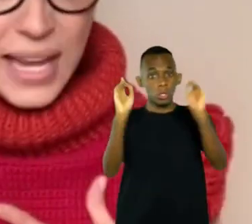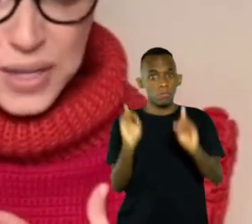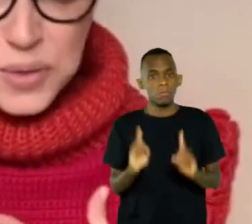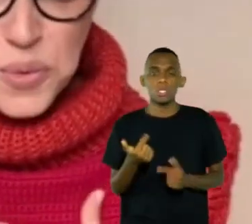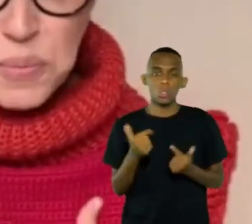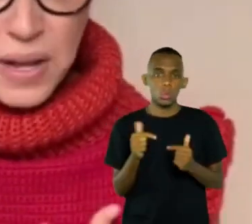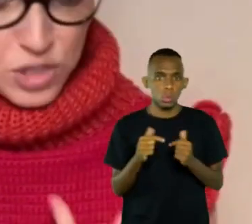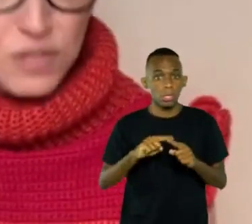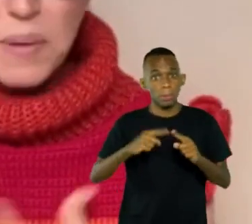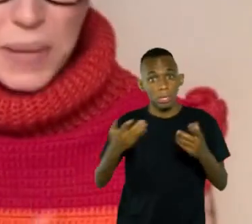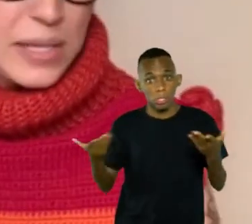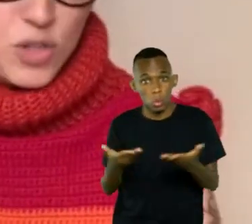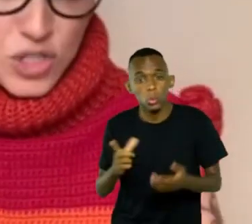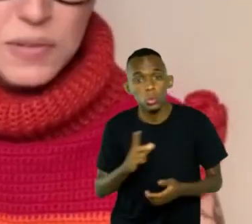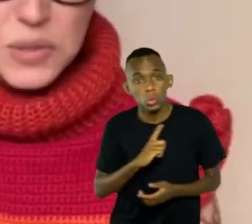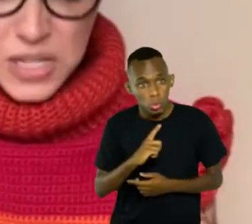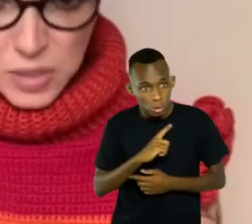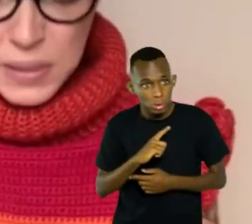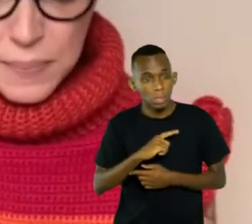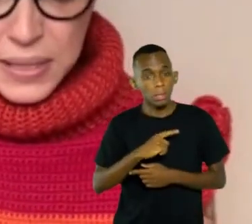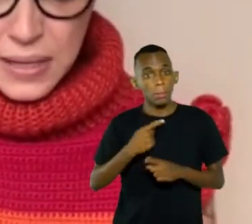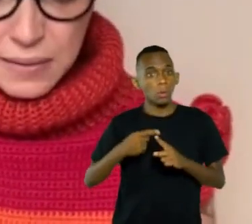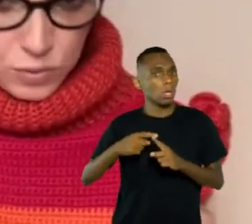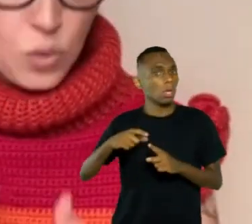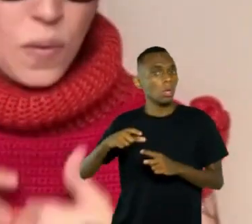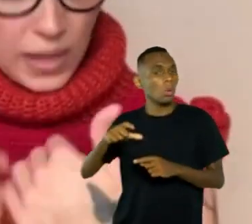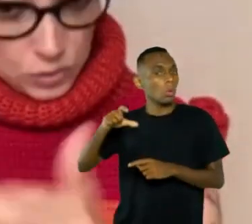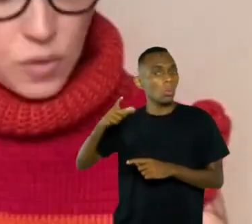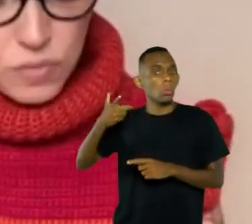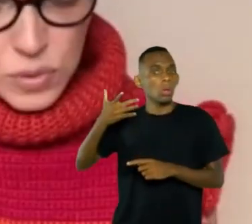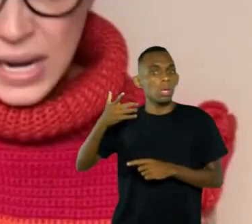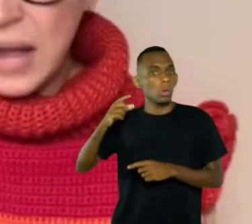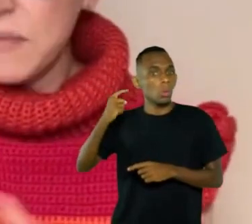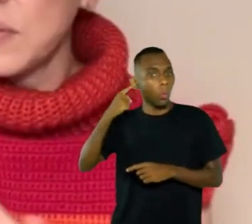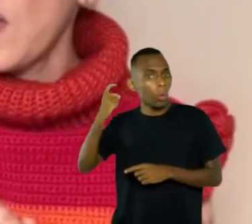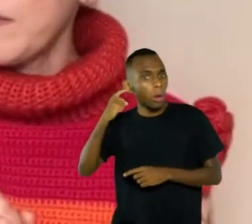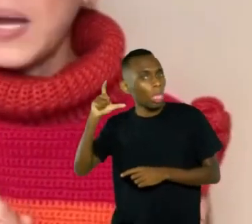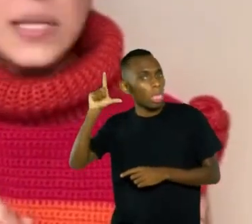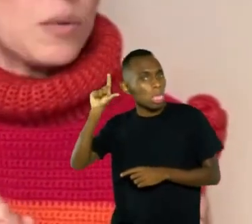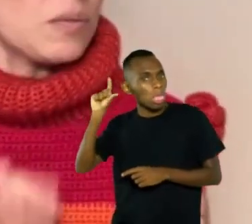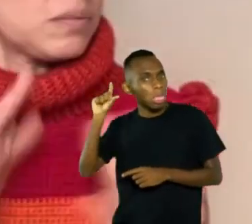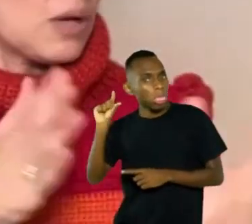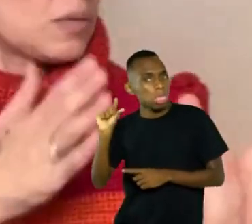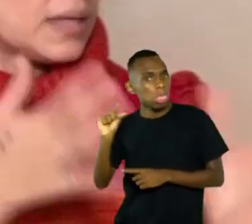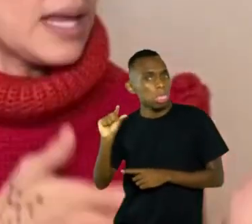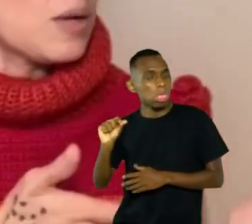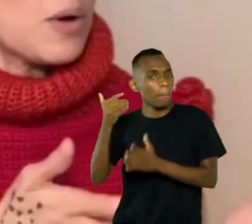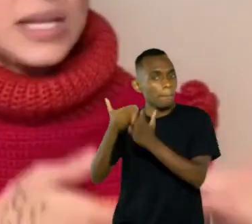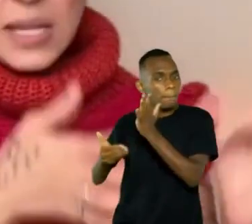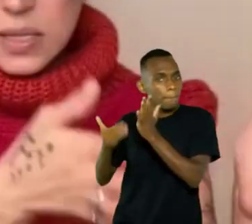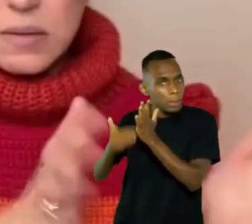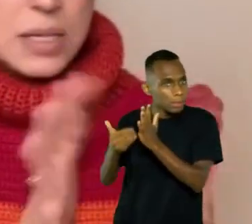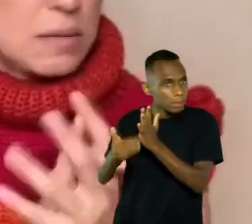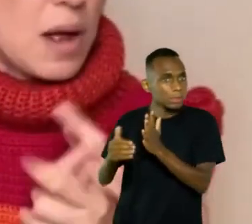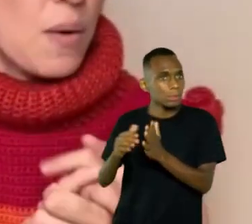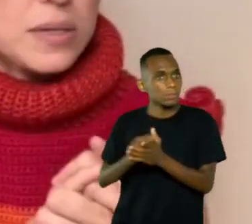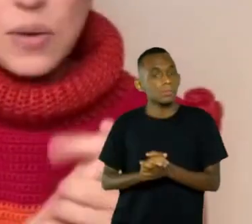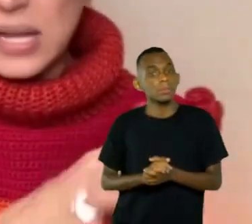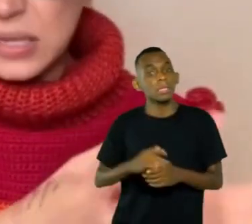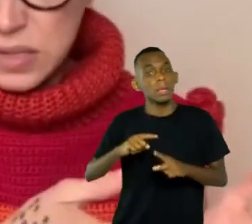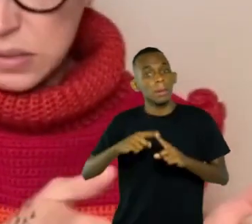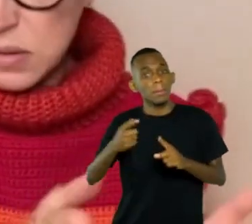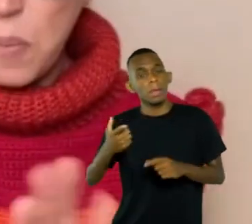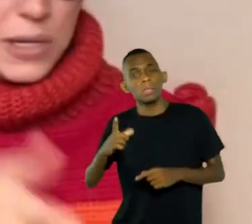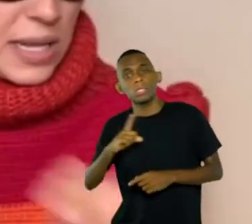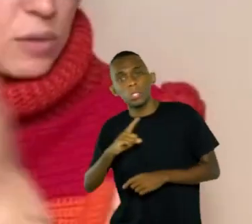hoje eu tive uma perda auditiva durante a pandemia. Tô vulnerável, mas eu tenho uma orientação sexual, eu